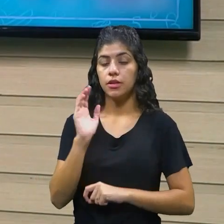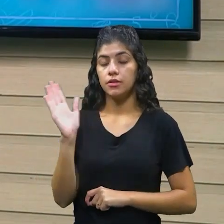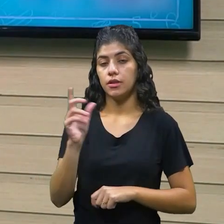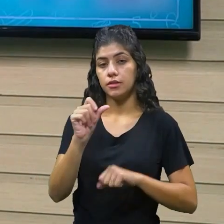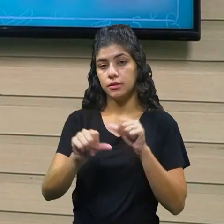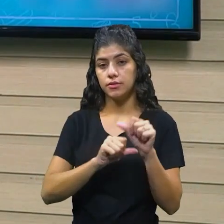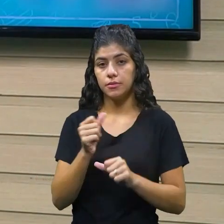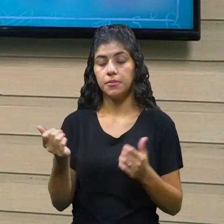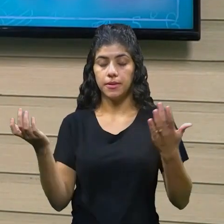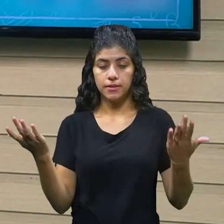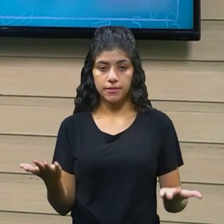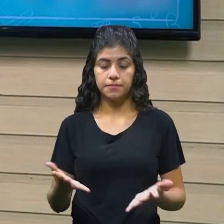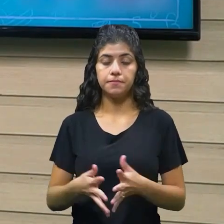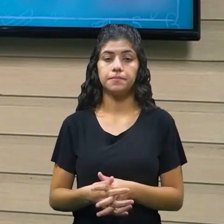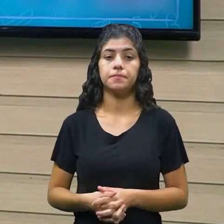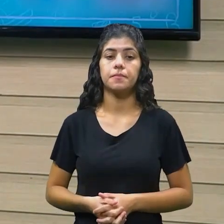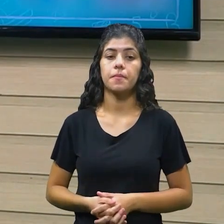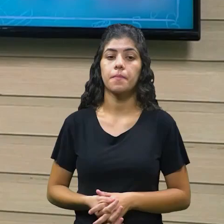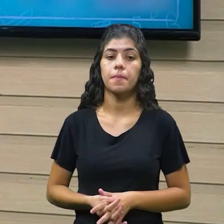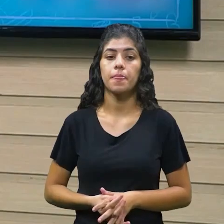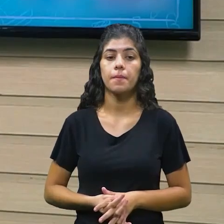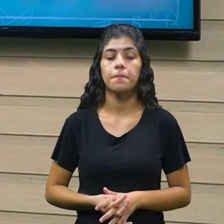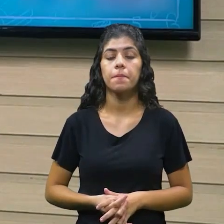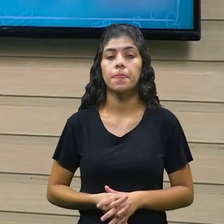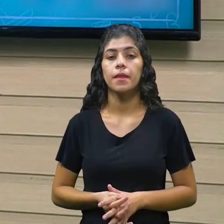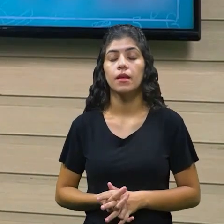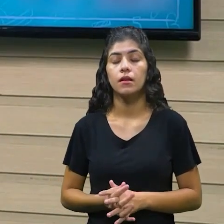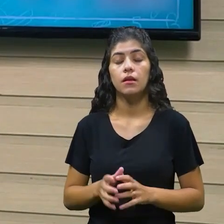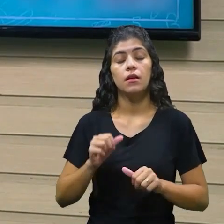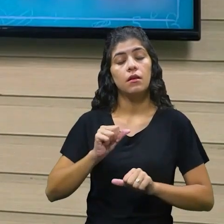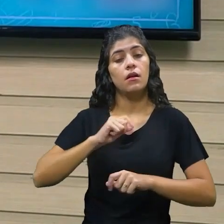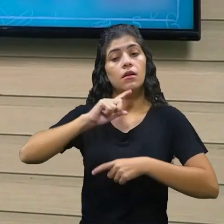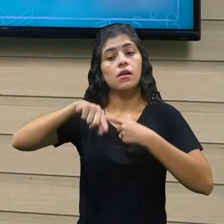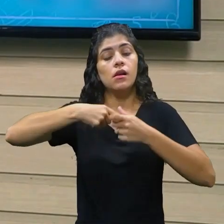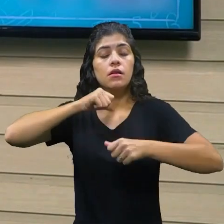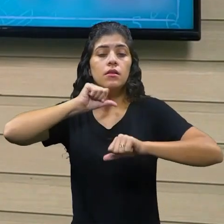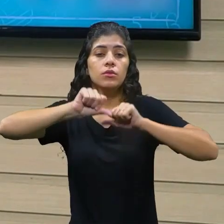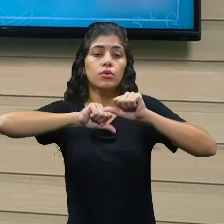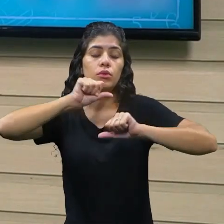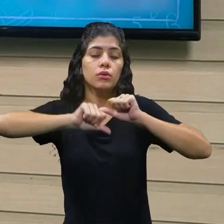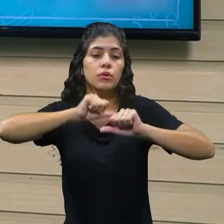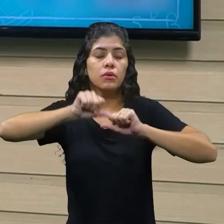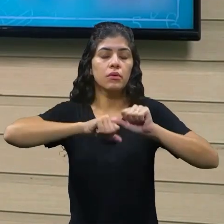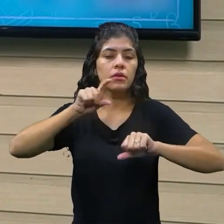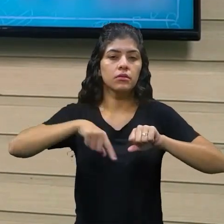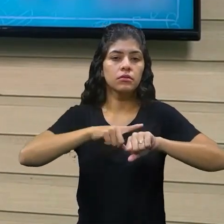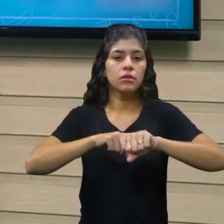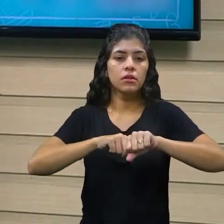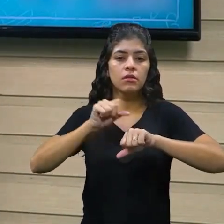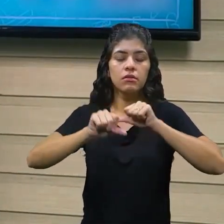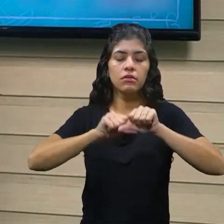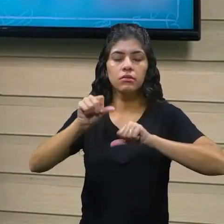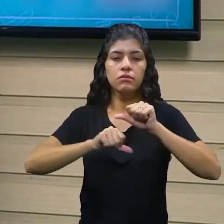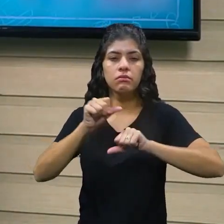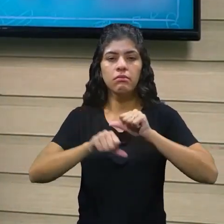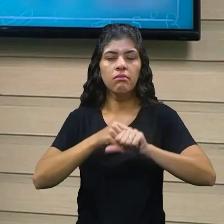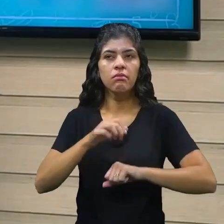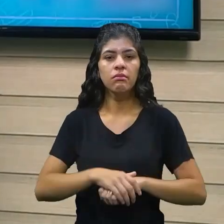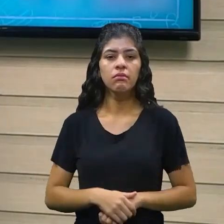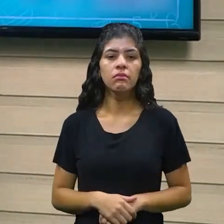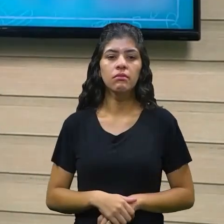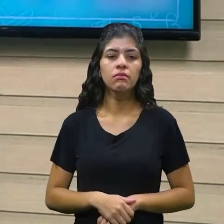já transformada primeiramente. Essa energia passa para os transformadores, esses transformadores vão fazer o quê? Transformar essa